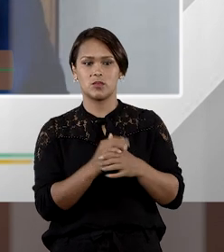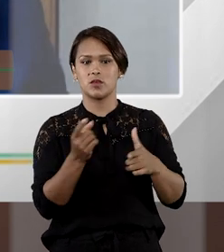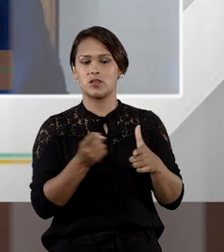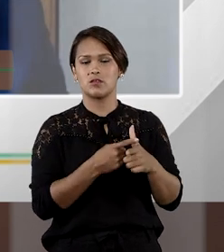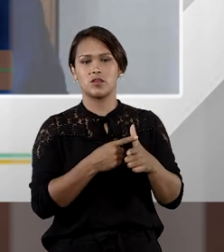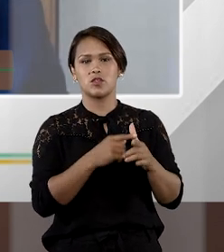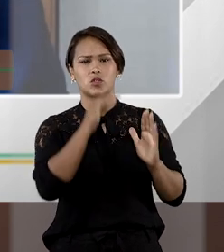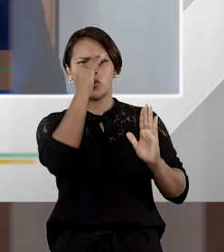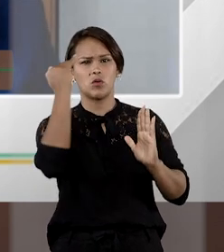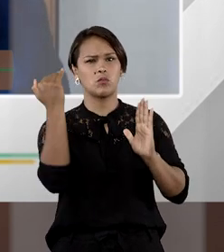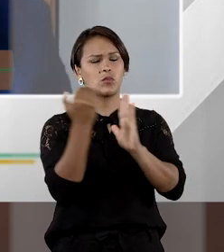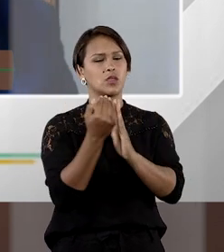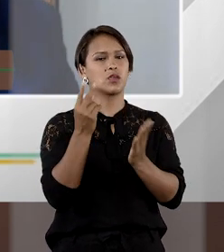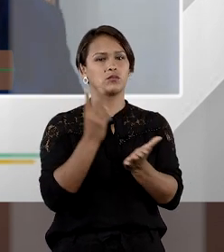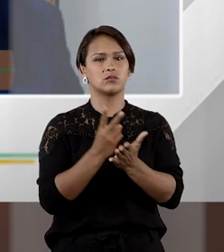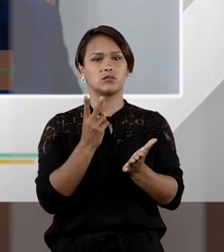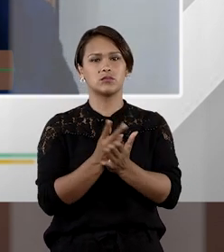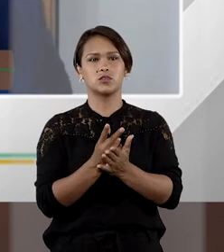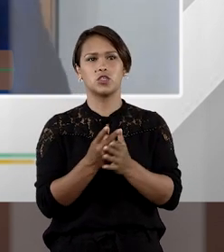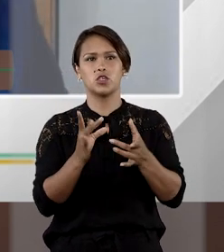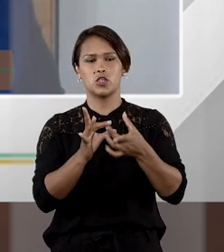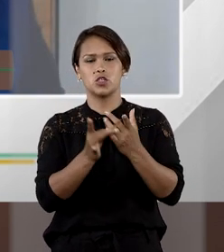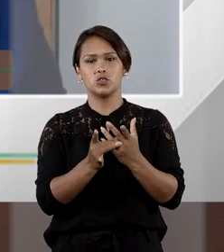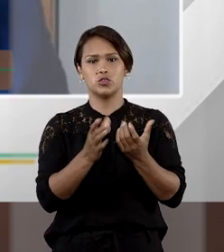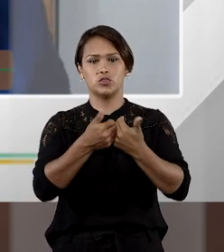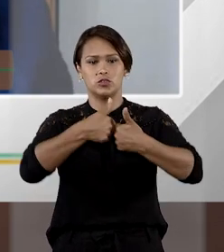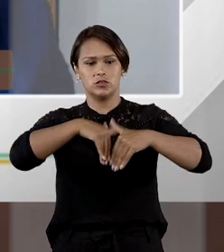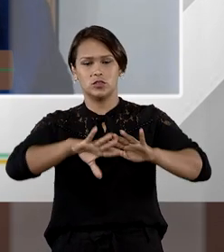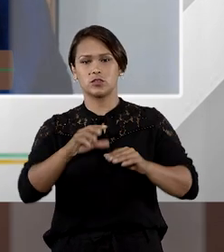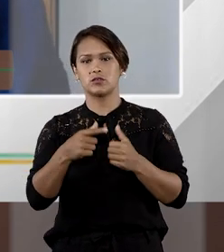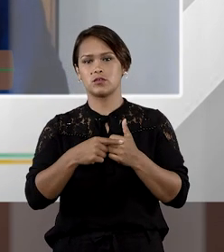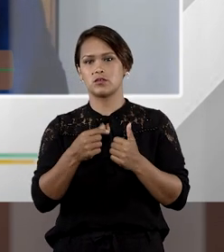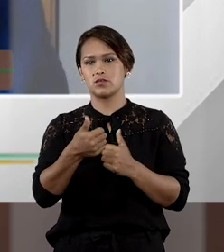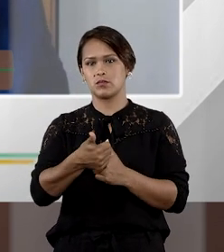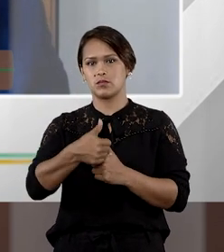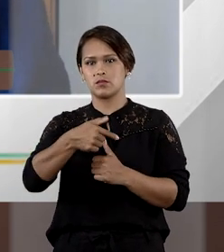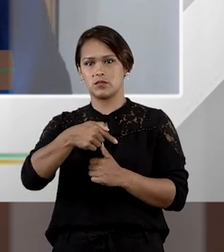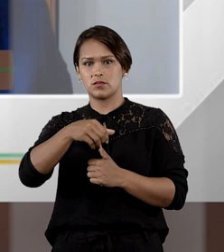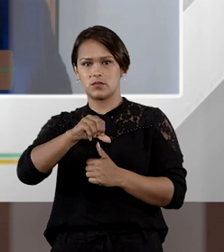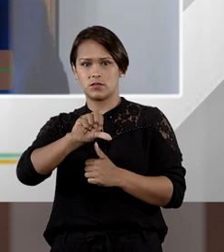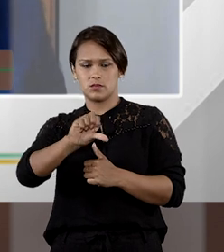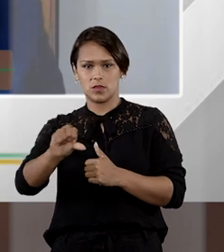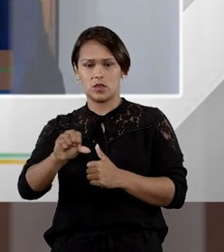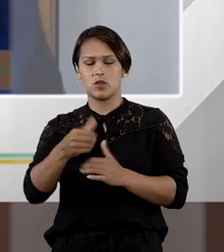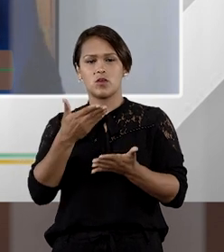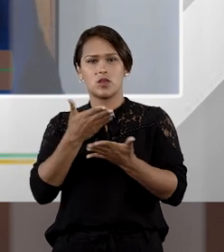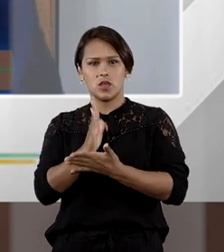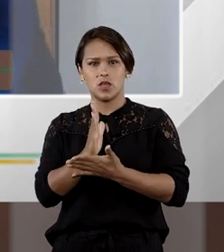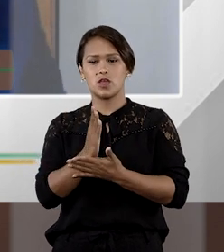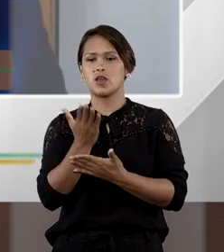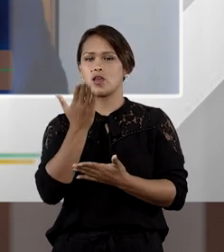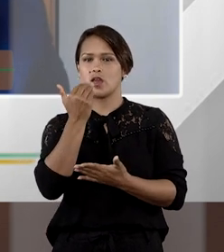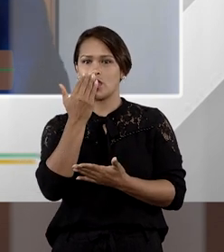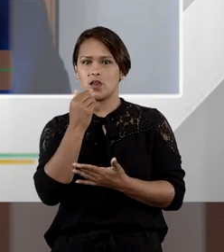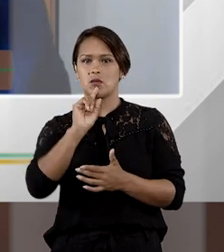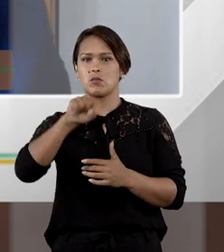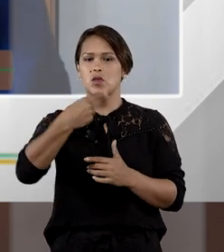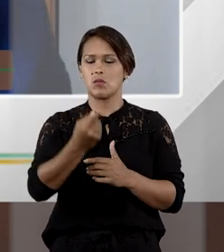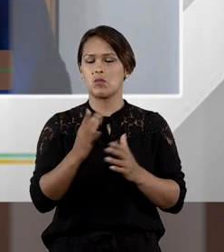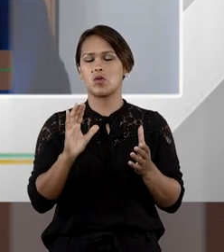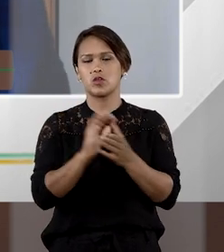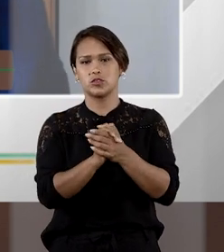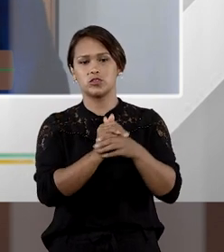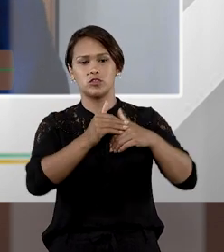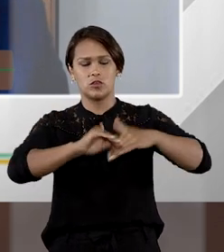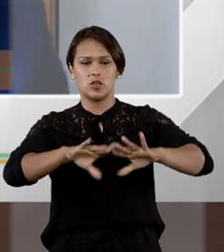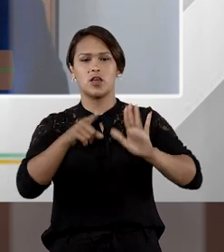extingue a obrigação constante da sentença de divórcio, é o artigo 1709, né, que até reconhece alimentos pós-divórcio, e aí a